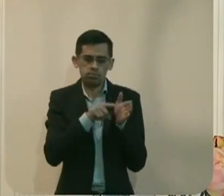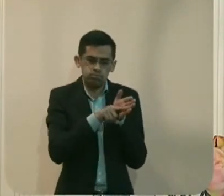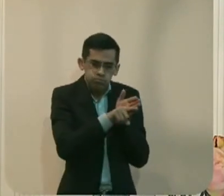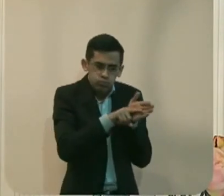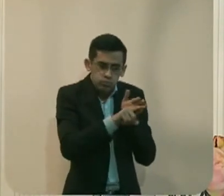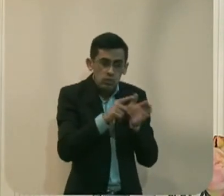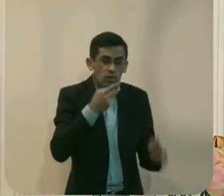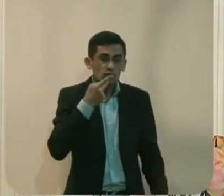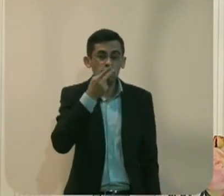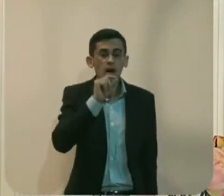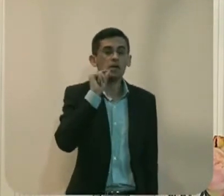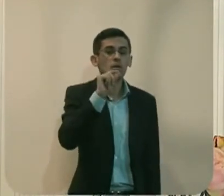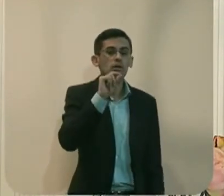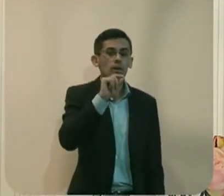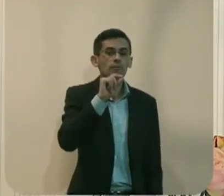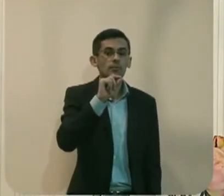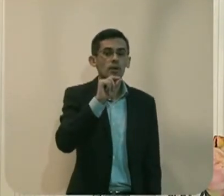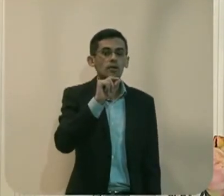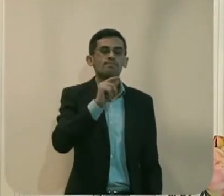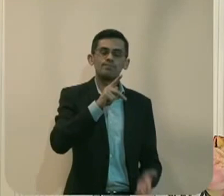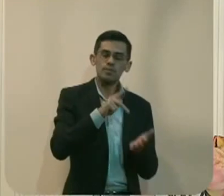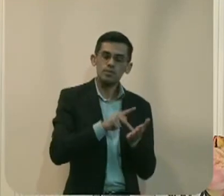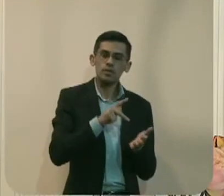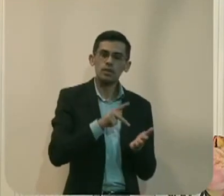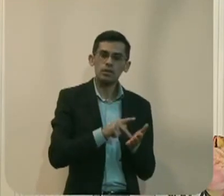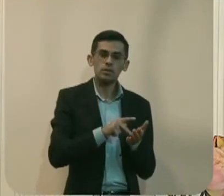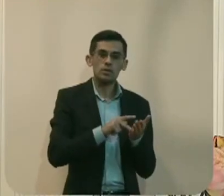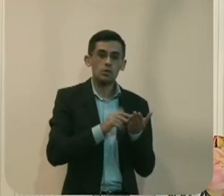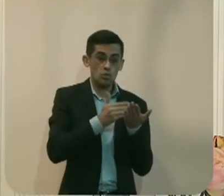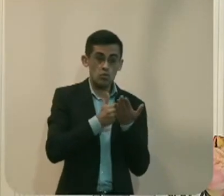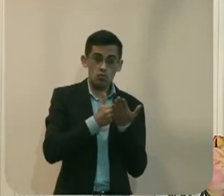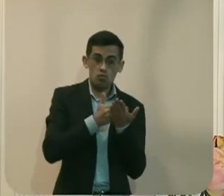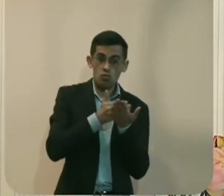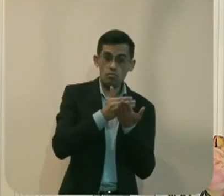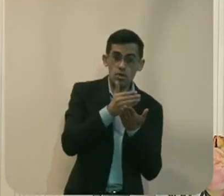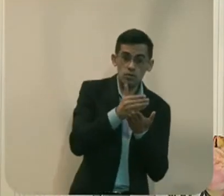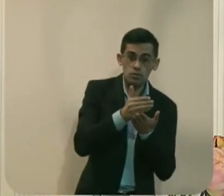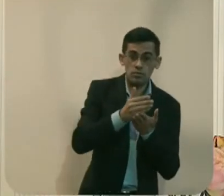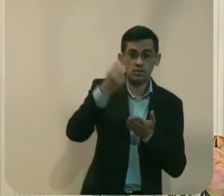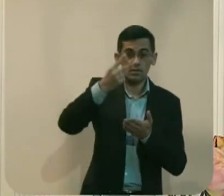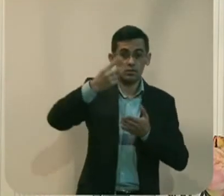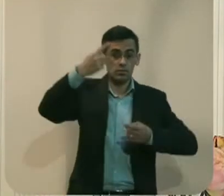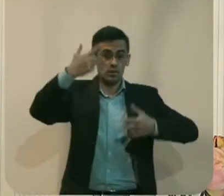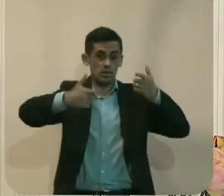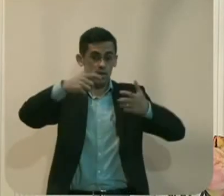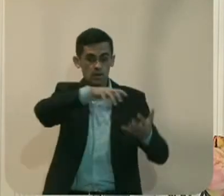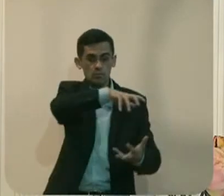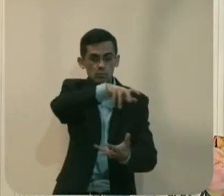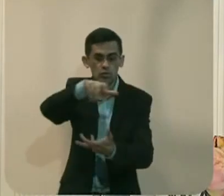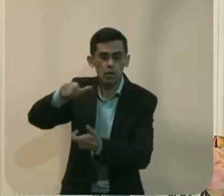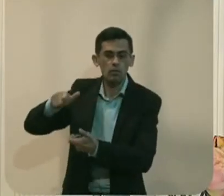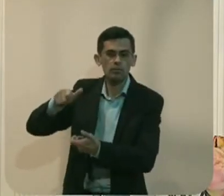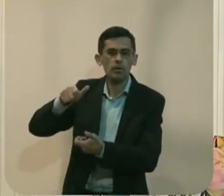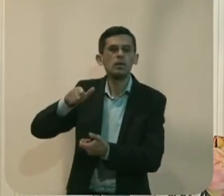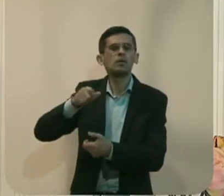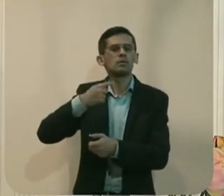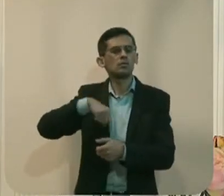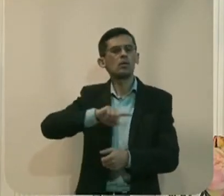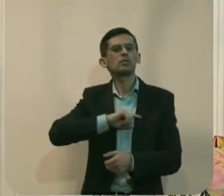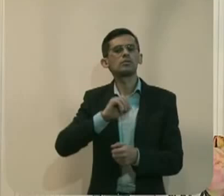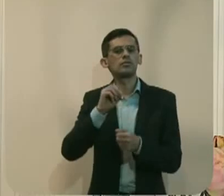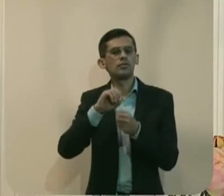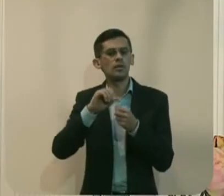dizem que essa foi a razão do começo da Segunda Guerra Mundial. Então, quando a gente